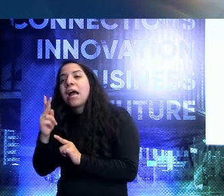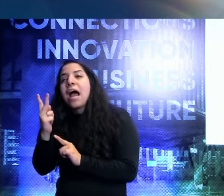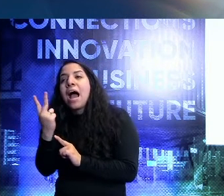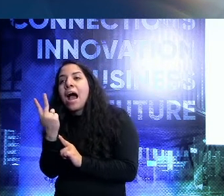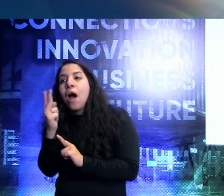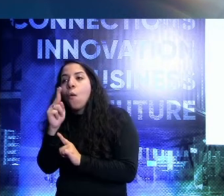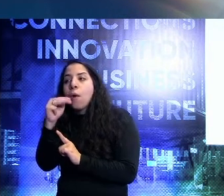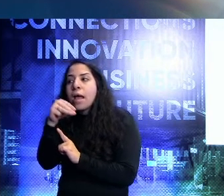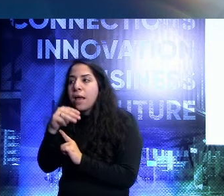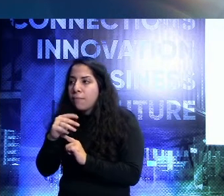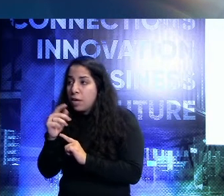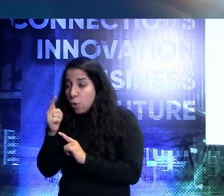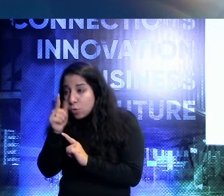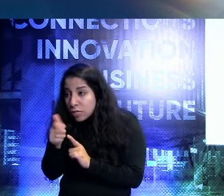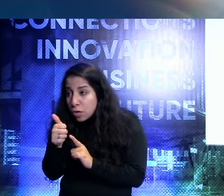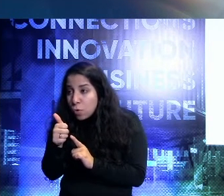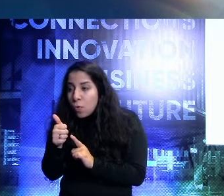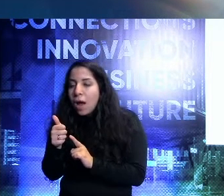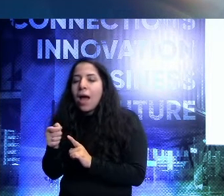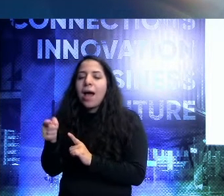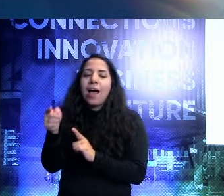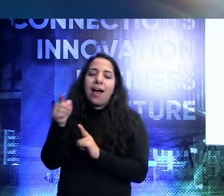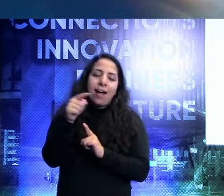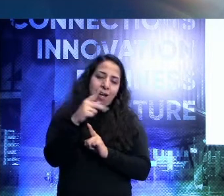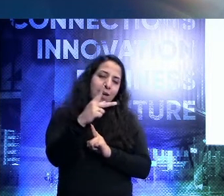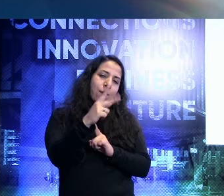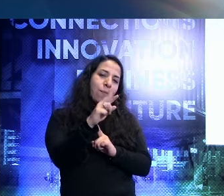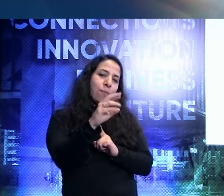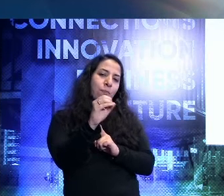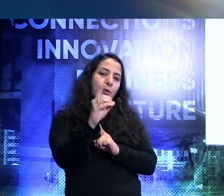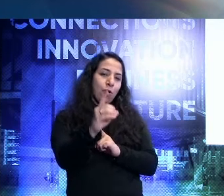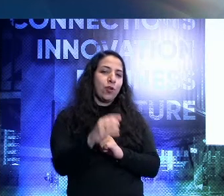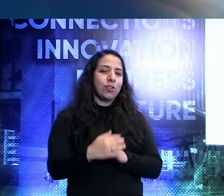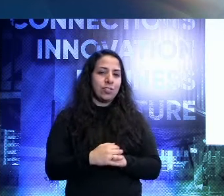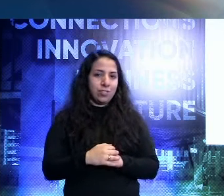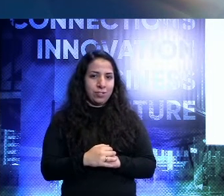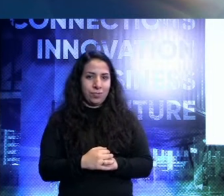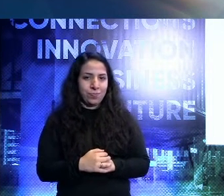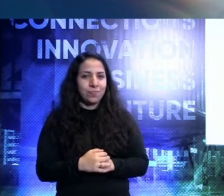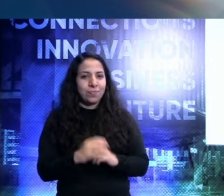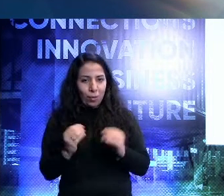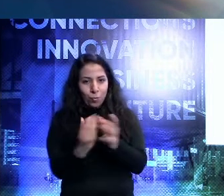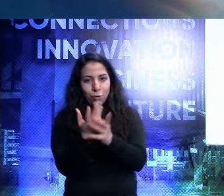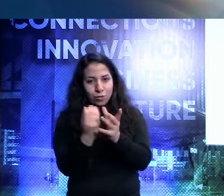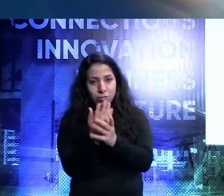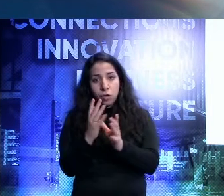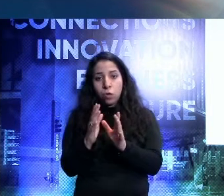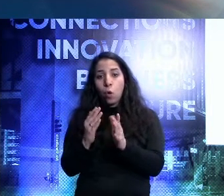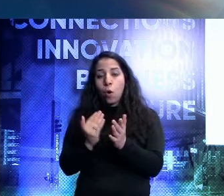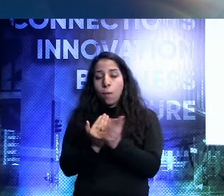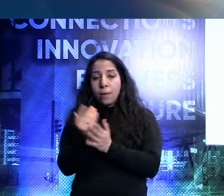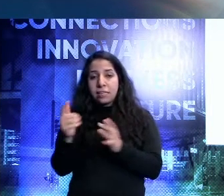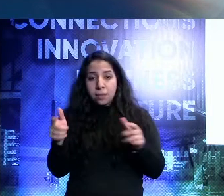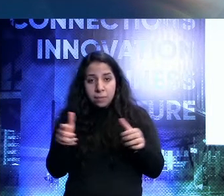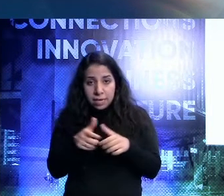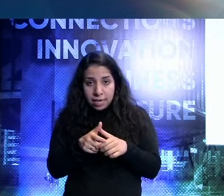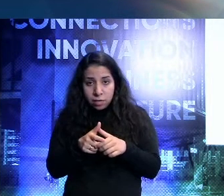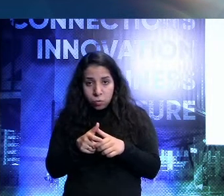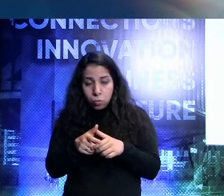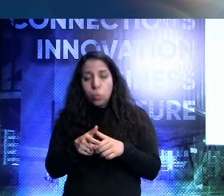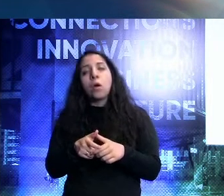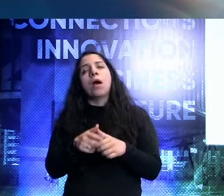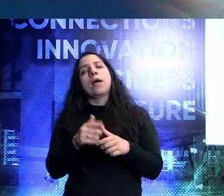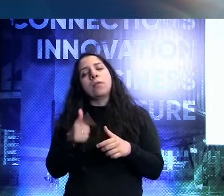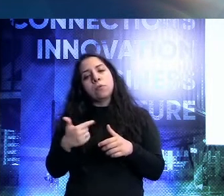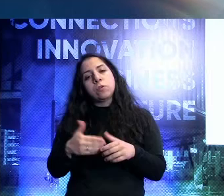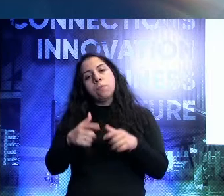ó, funcionou. Aí vai para a prod. Tá? Então, começa pequeno, o mais próximo da produção e vai promovendo